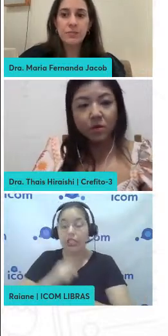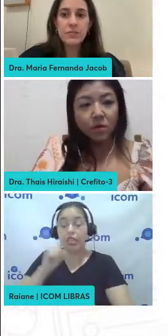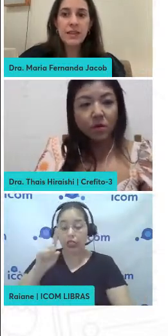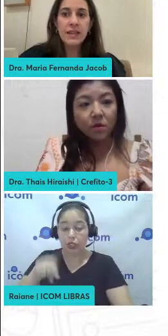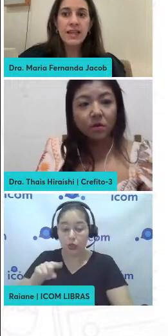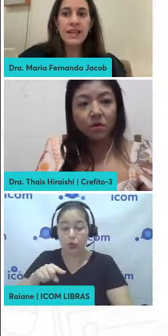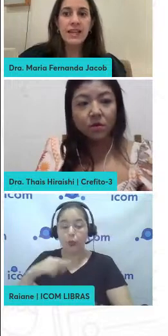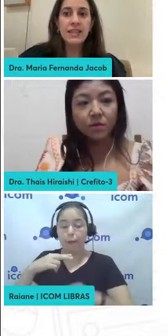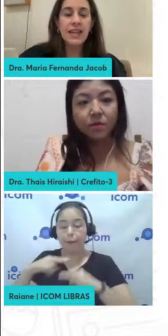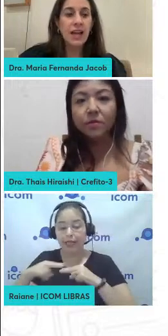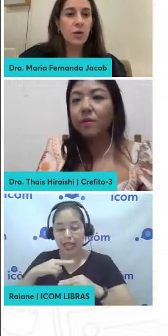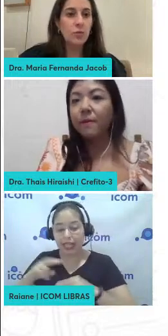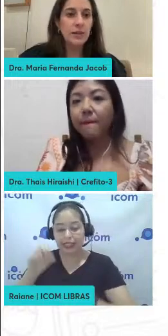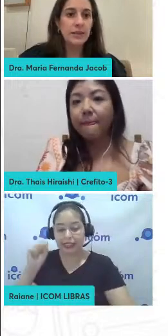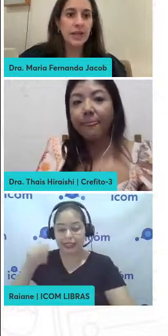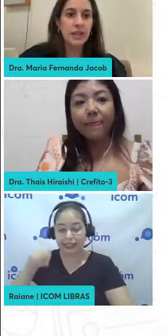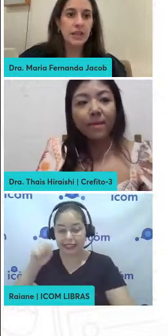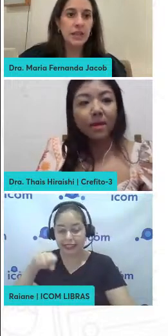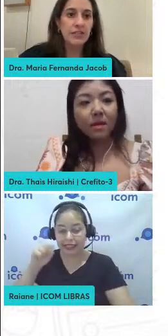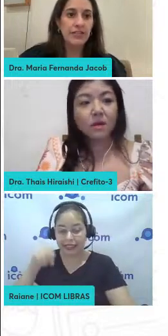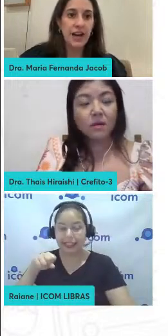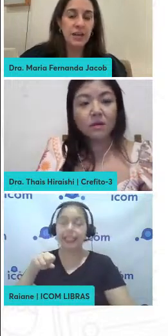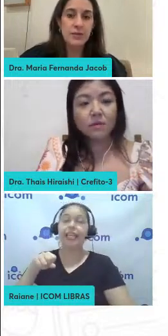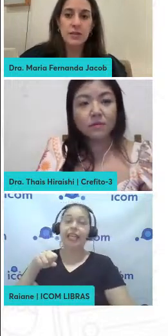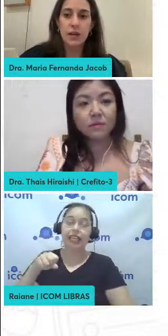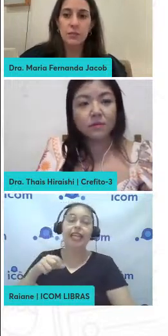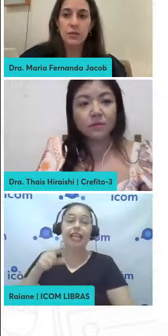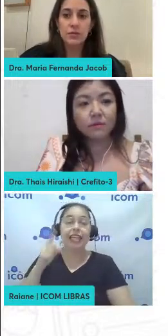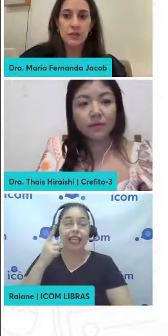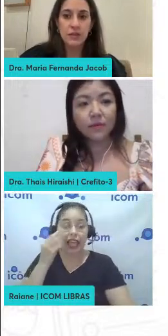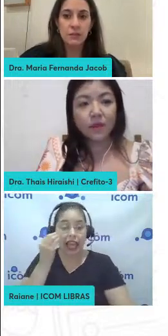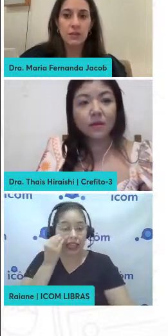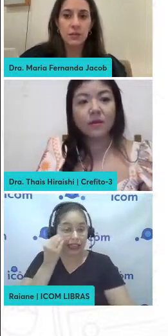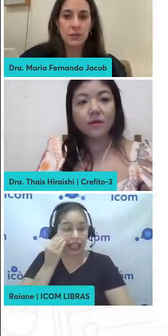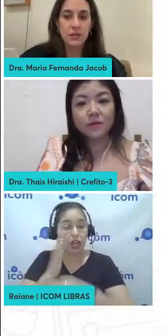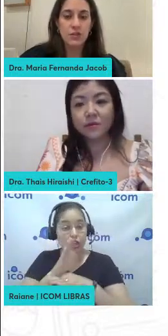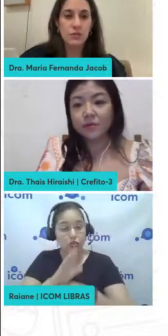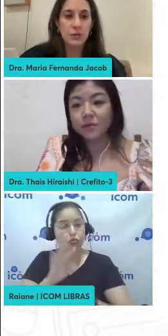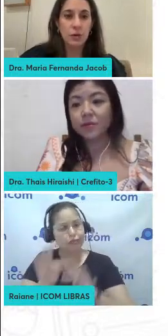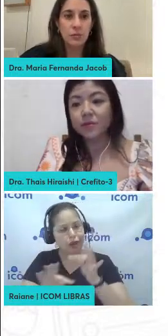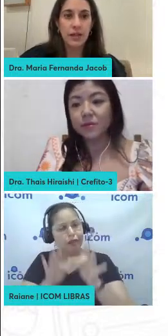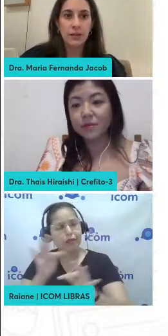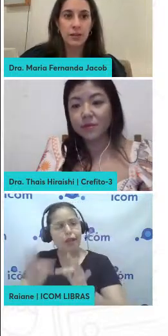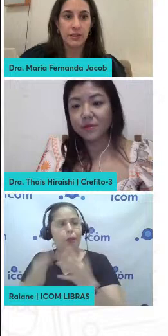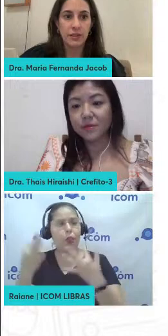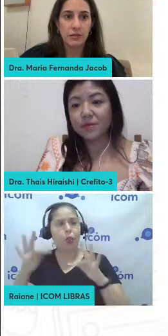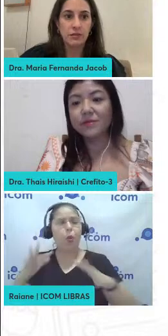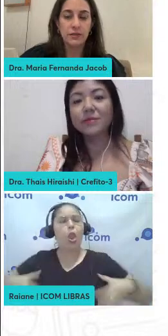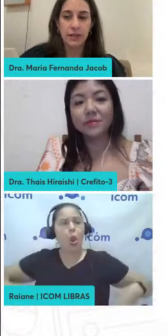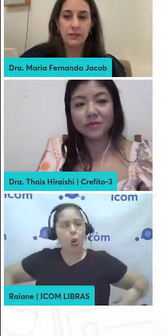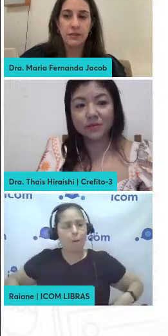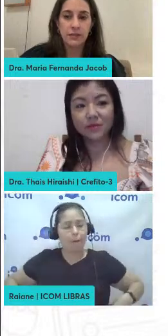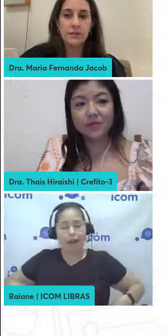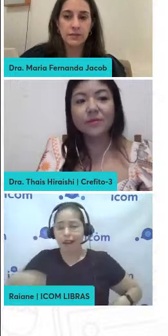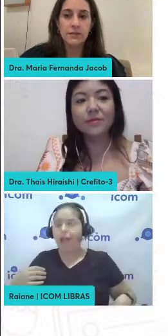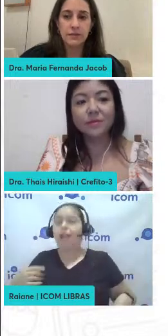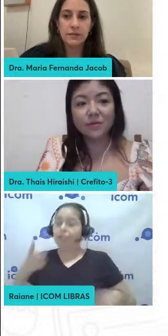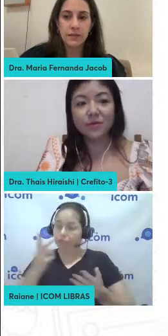sim, ele é uma técnica que vai auxiliar muito no tratamento do paciente com dor lombar crônica,